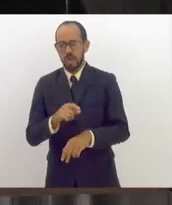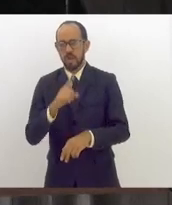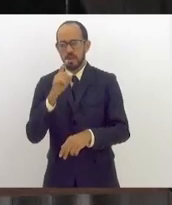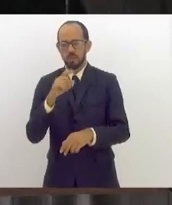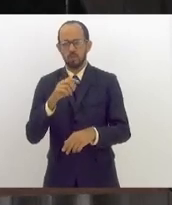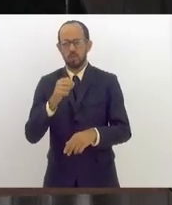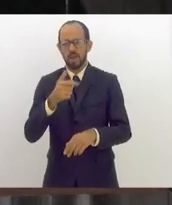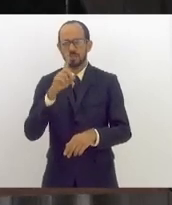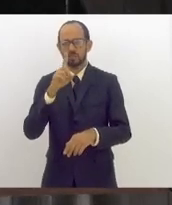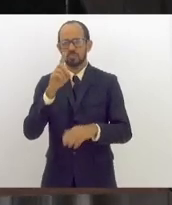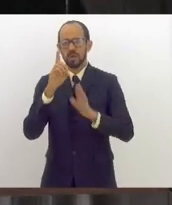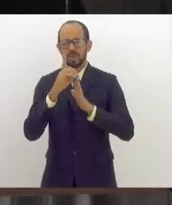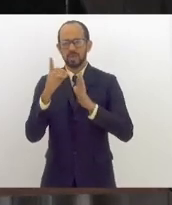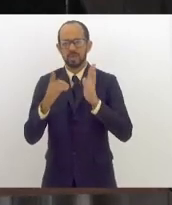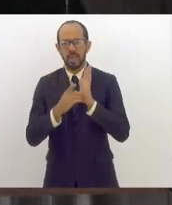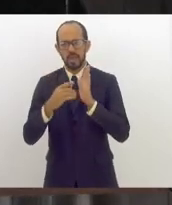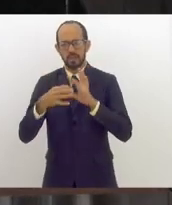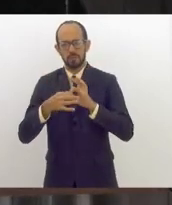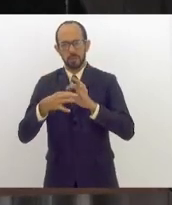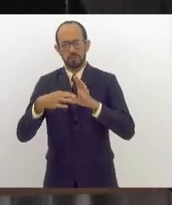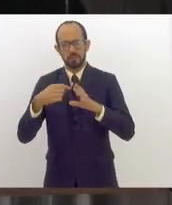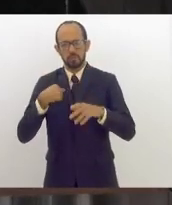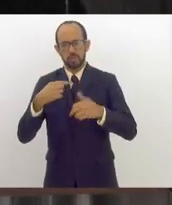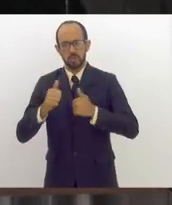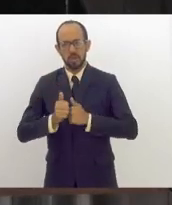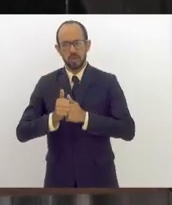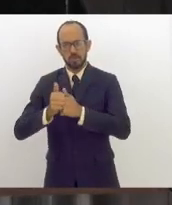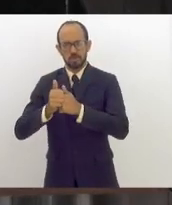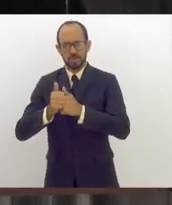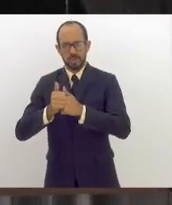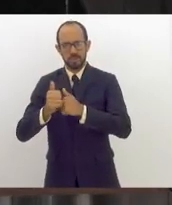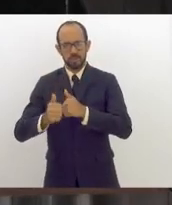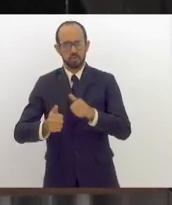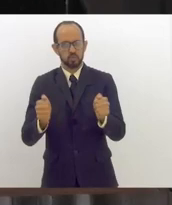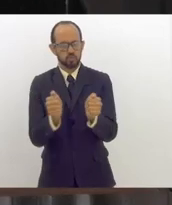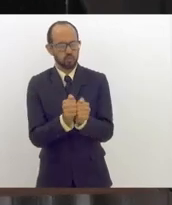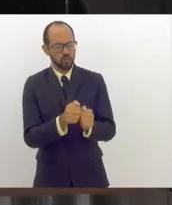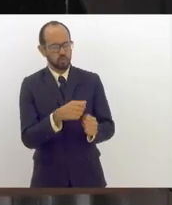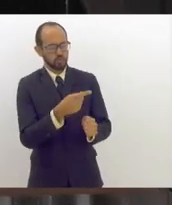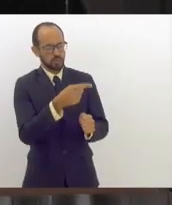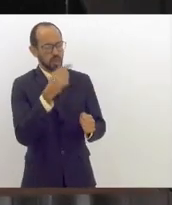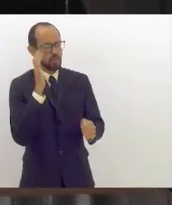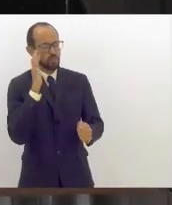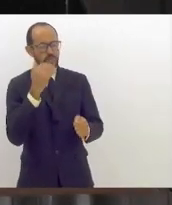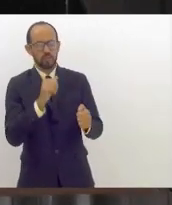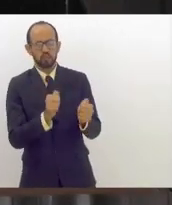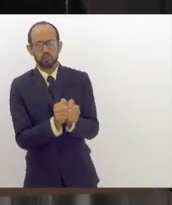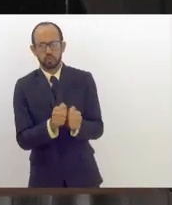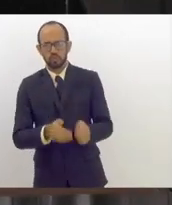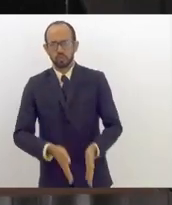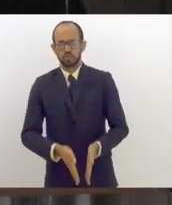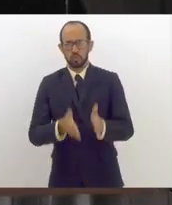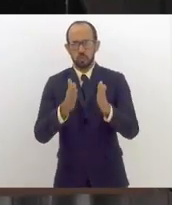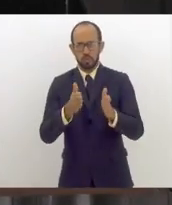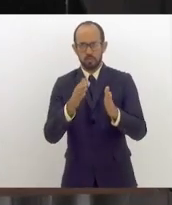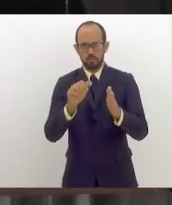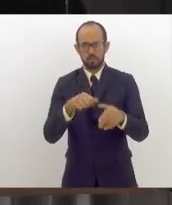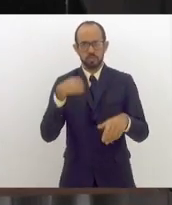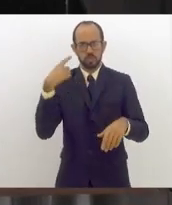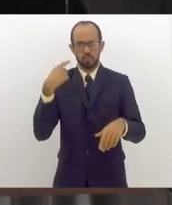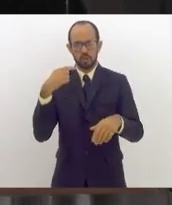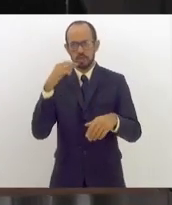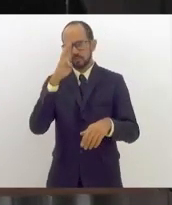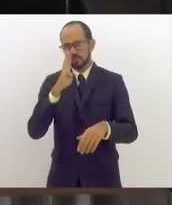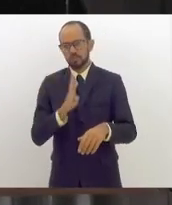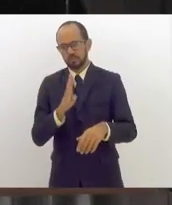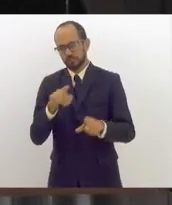permitiu caminhar ao seu lado e decidirmos juntos os rumos da advocacia brasileira muito obrigado por sua amizade da